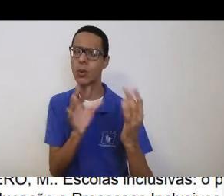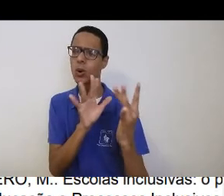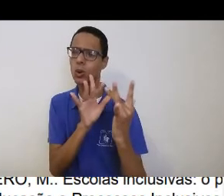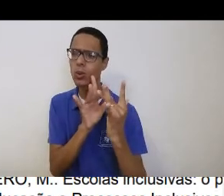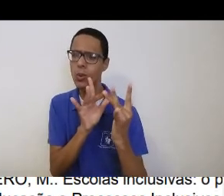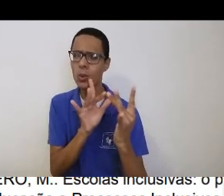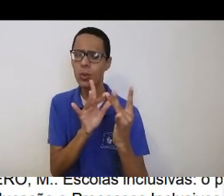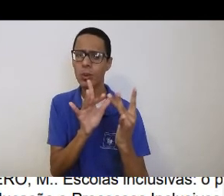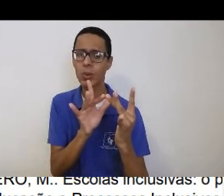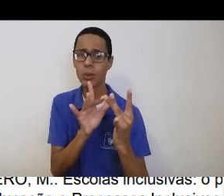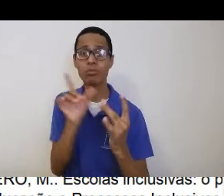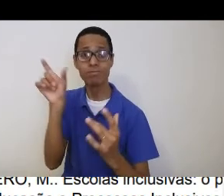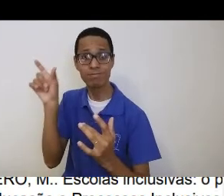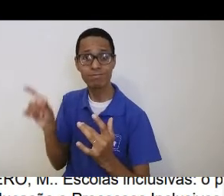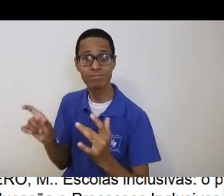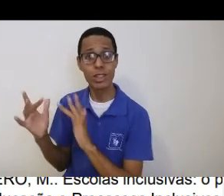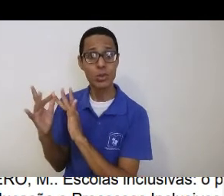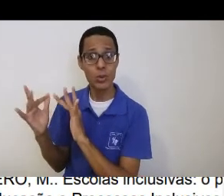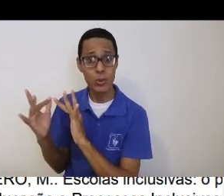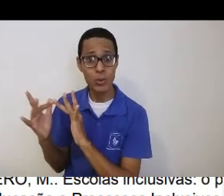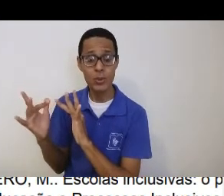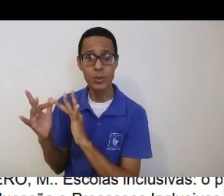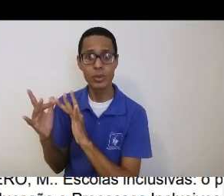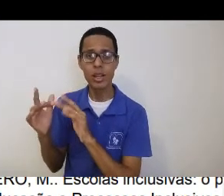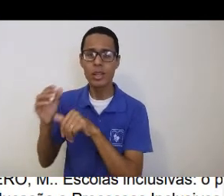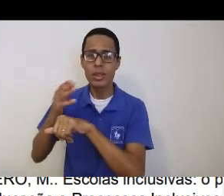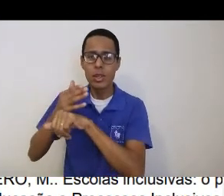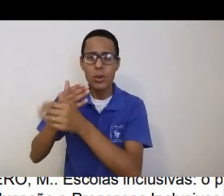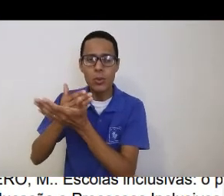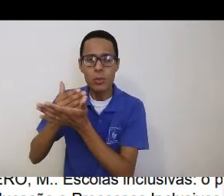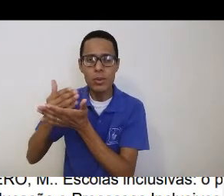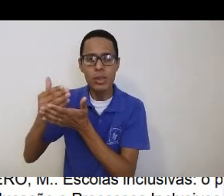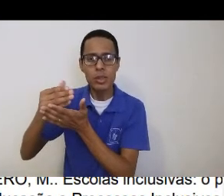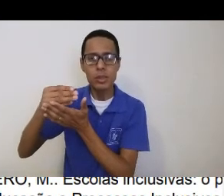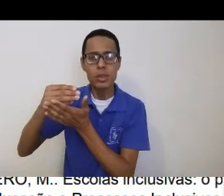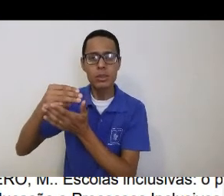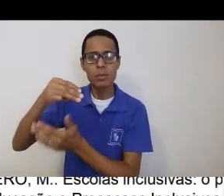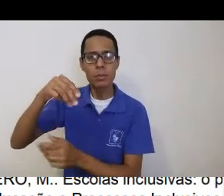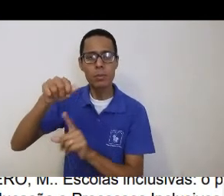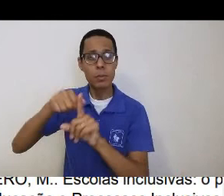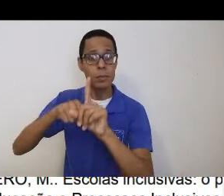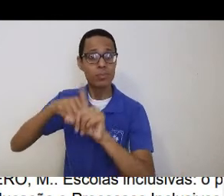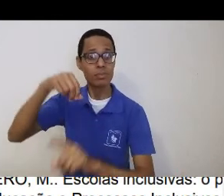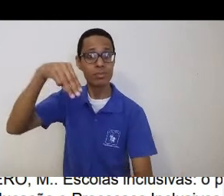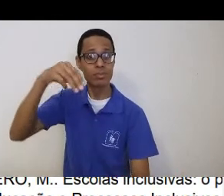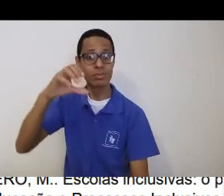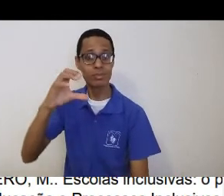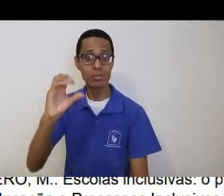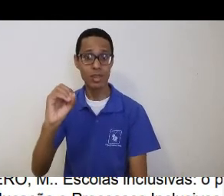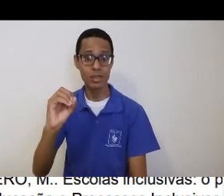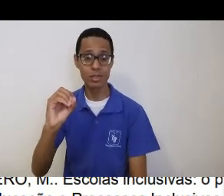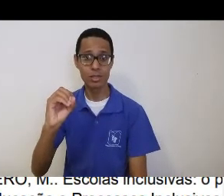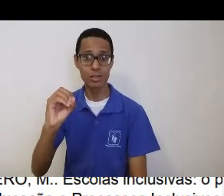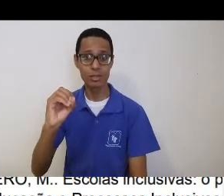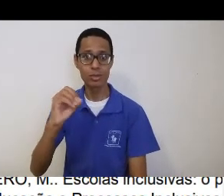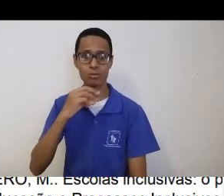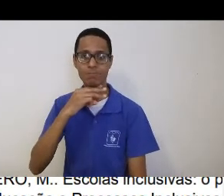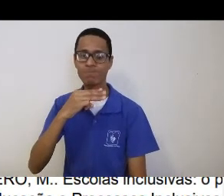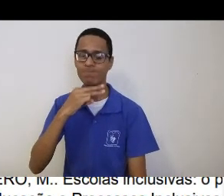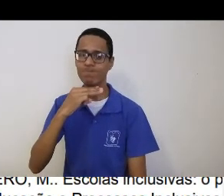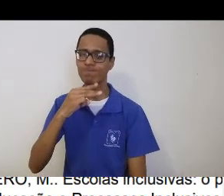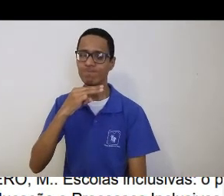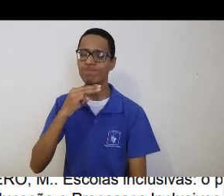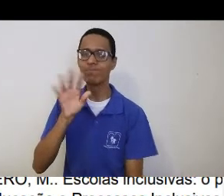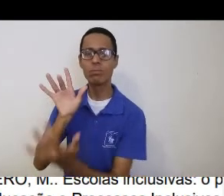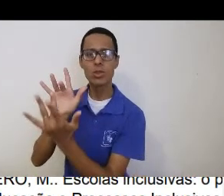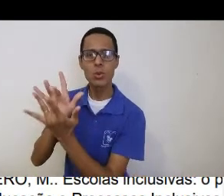Então, a partir do momento que nós tivemos o contato, né, de março, o início ali da pandemia, o